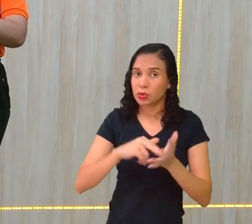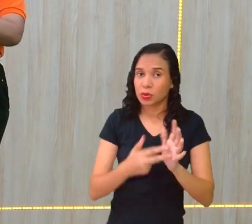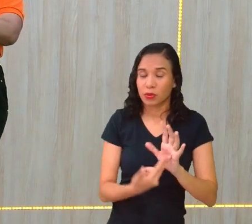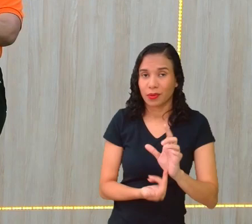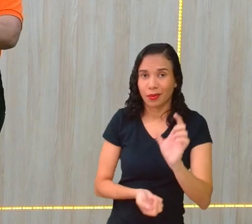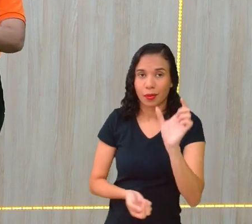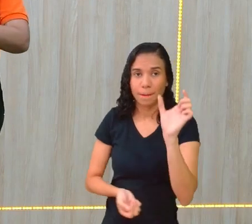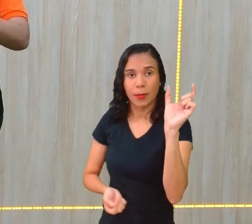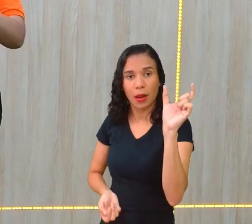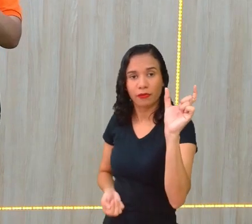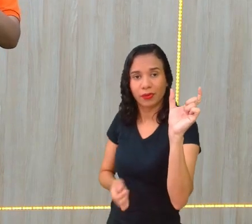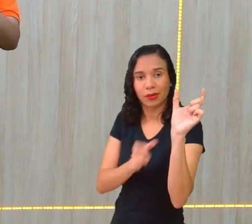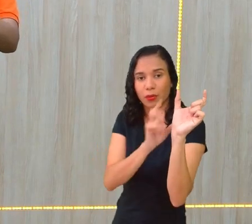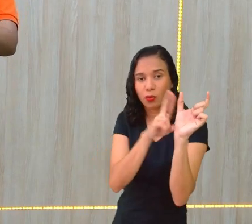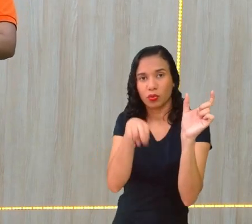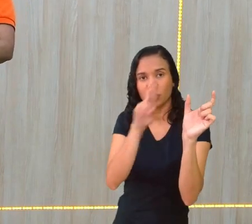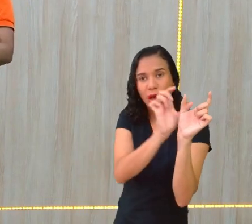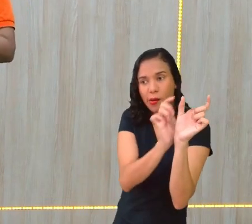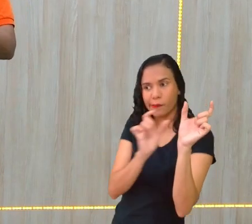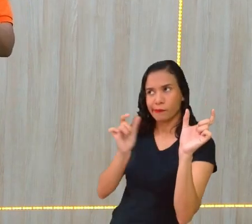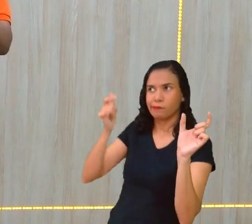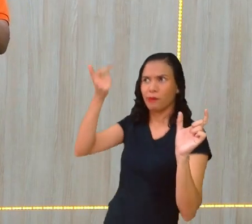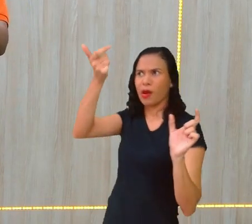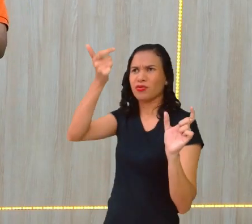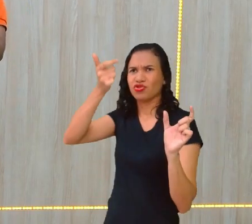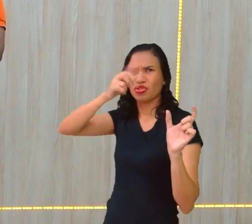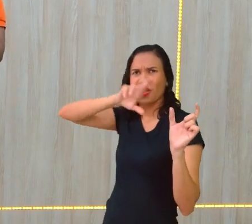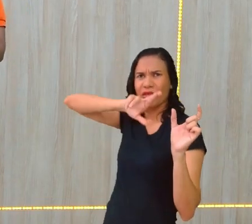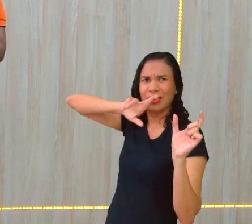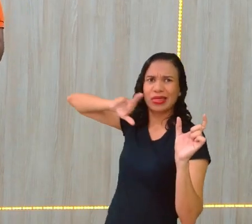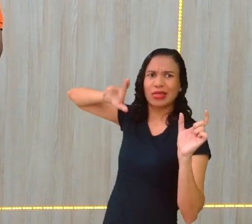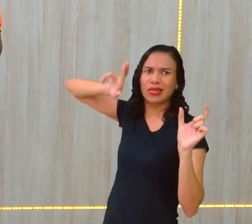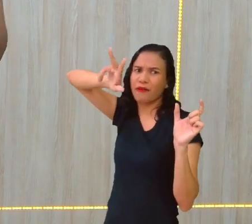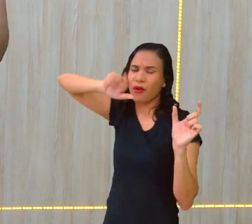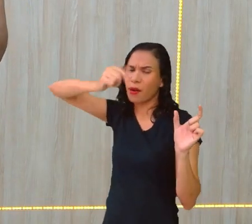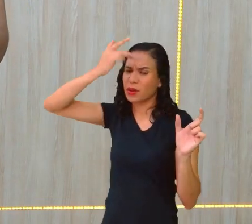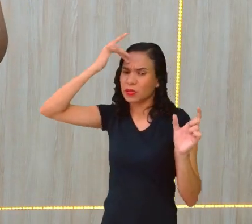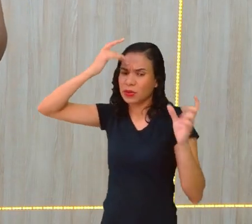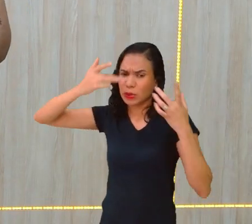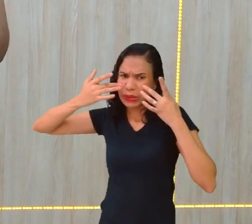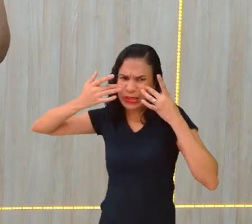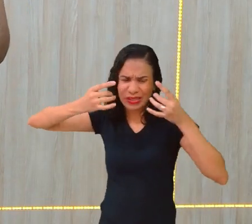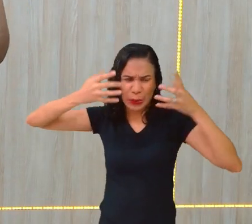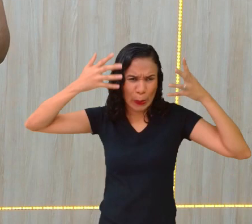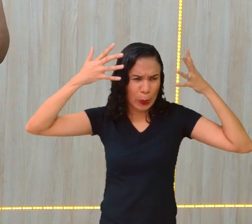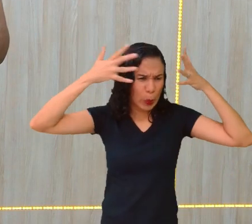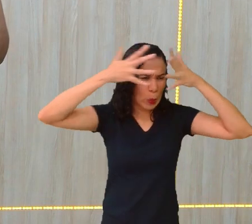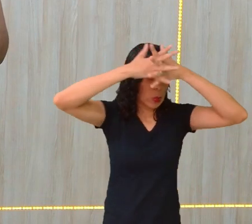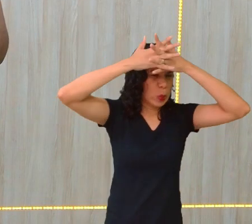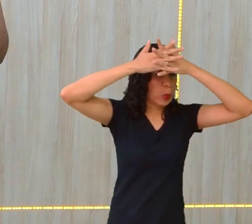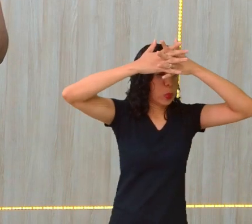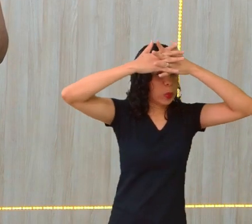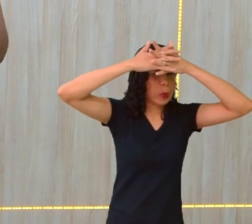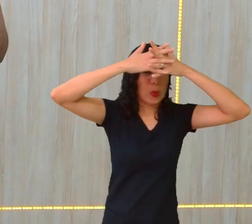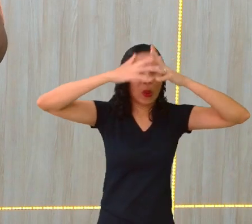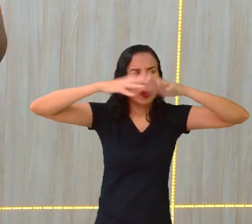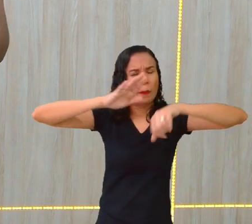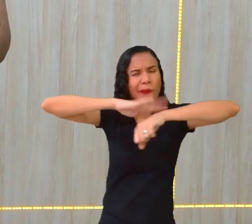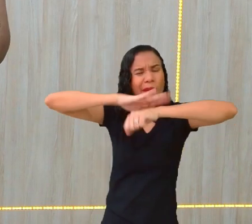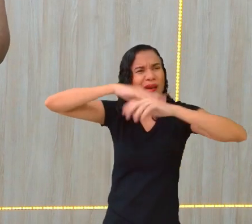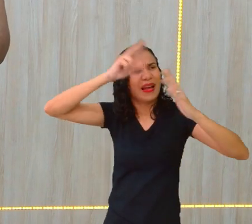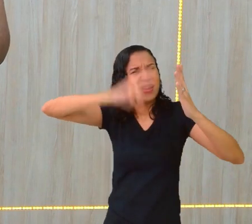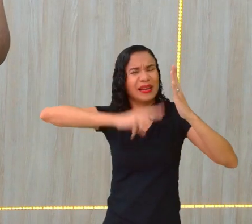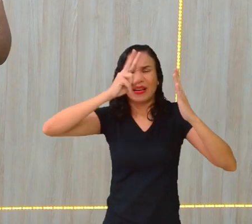usando outras imagens, outras reflexões, e aí você fica confuso na hora que lê e